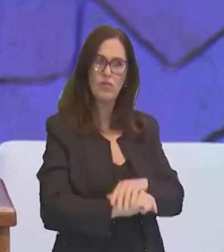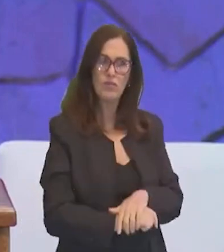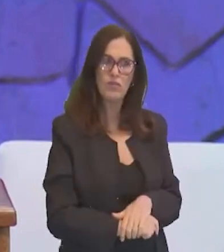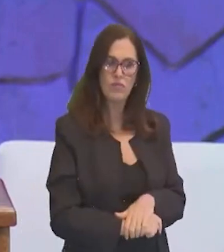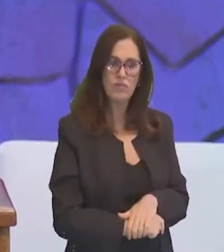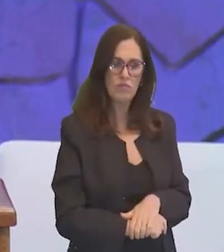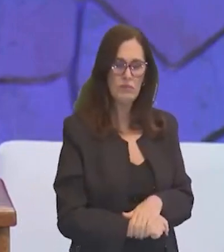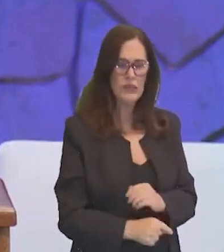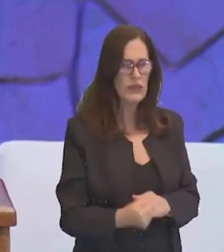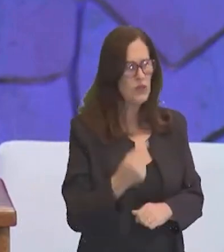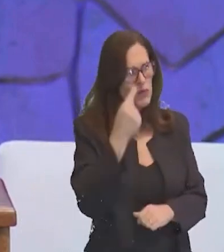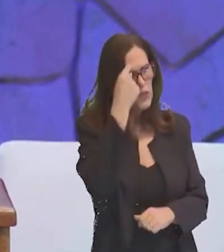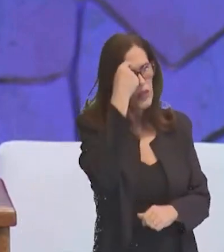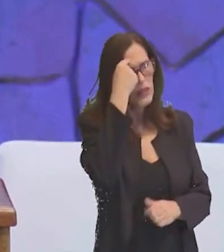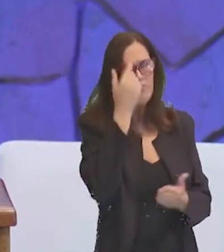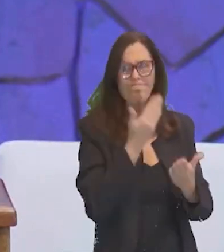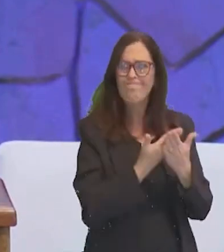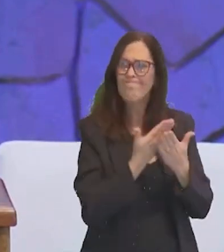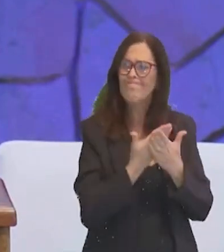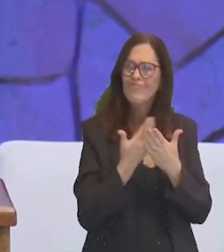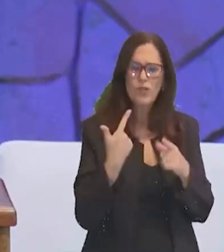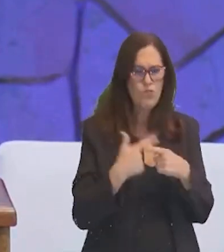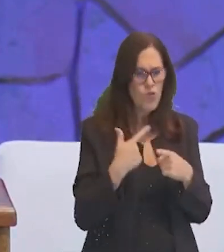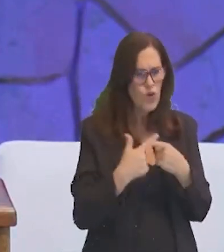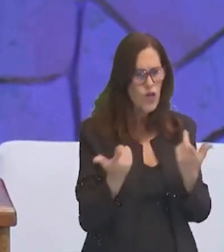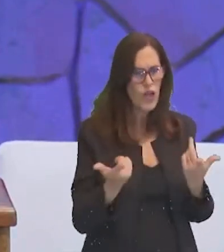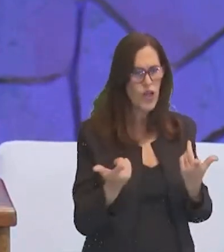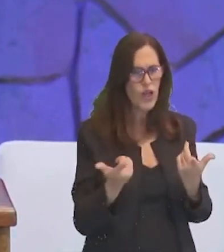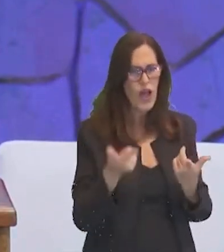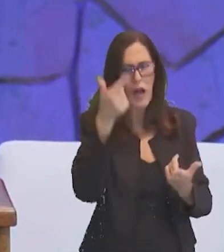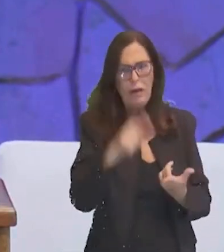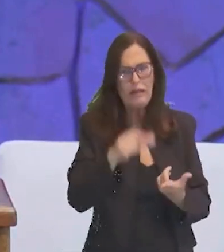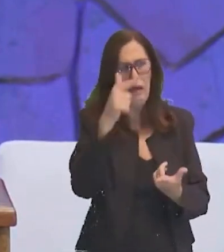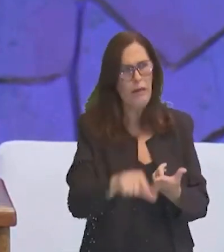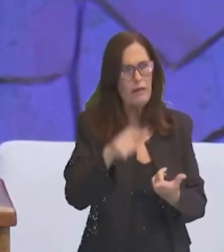e comecei a refletir: por que tanta repetição?